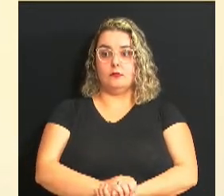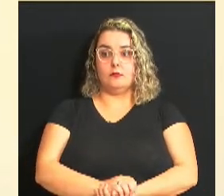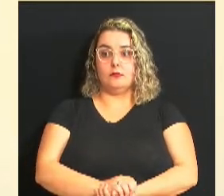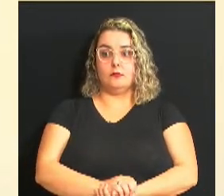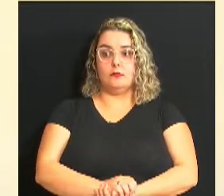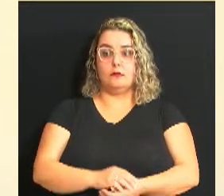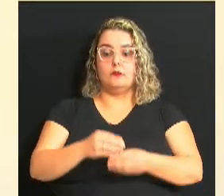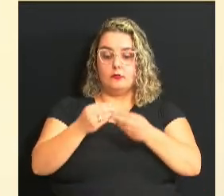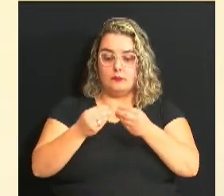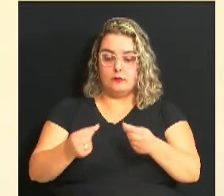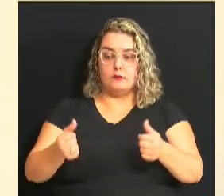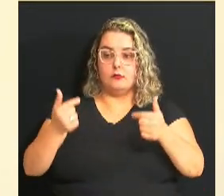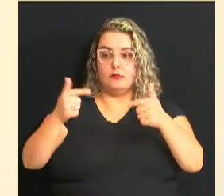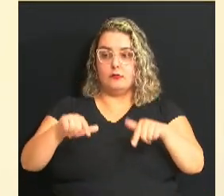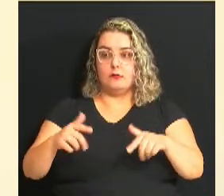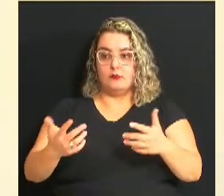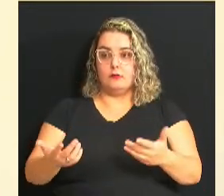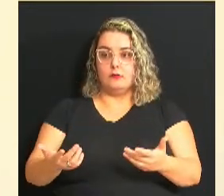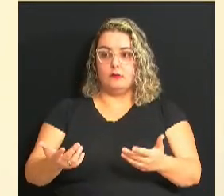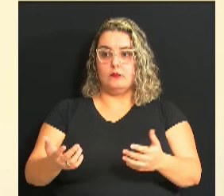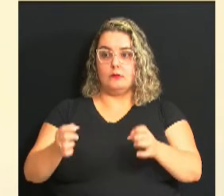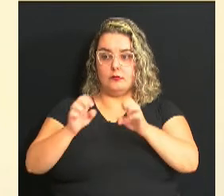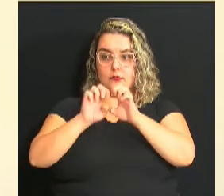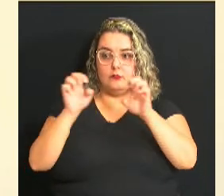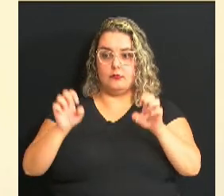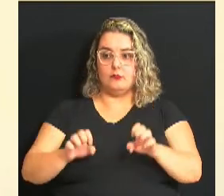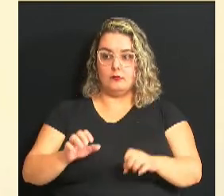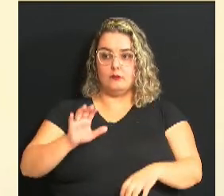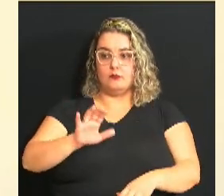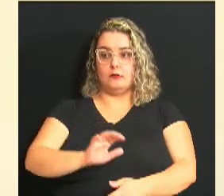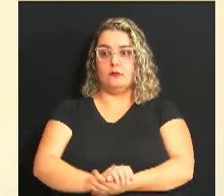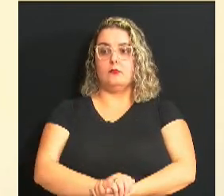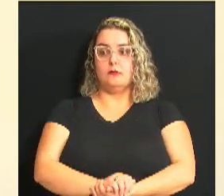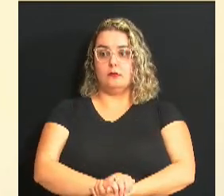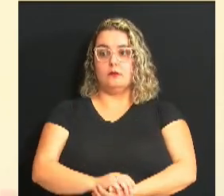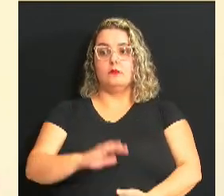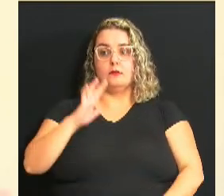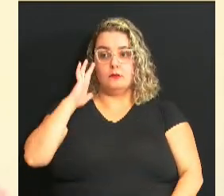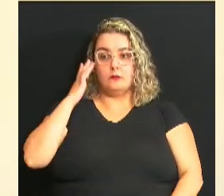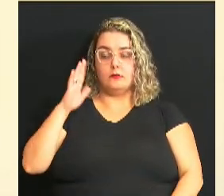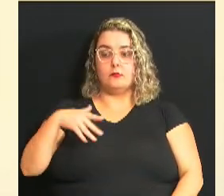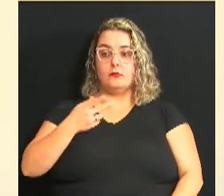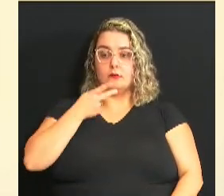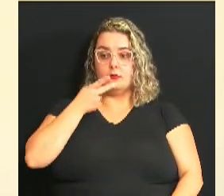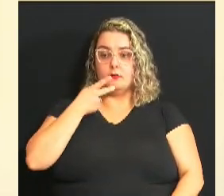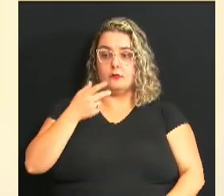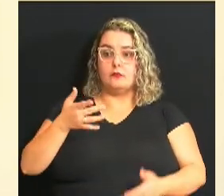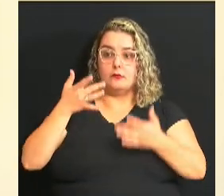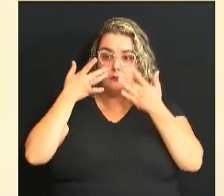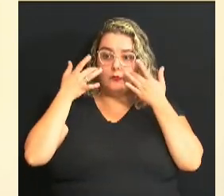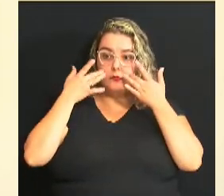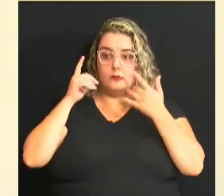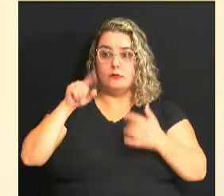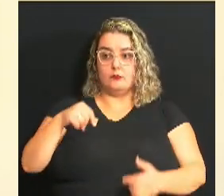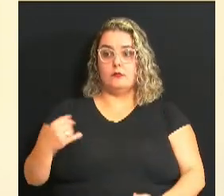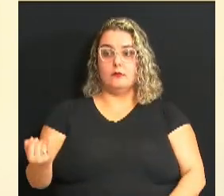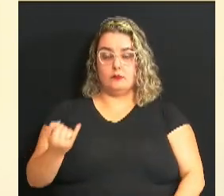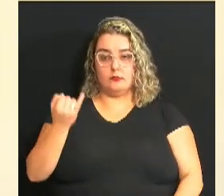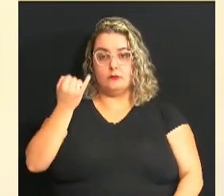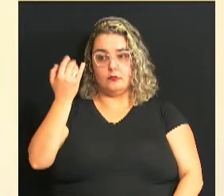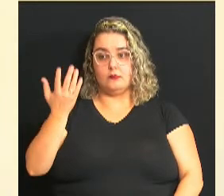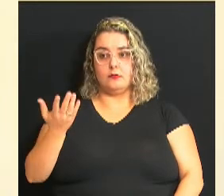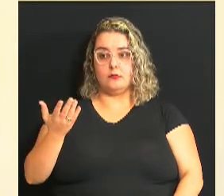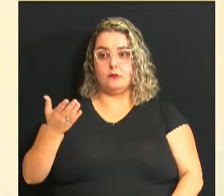deterioração da estrutura que está ali. E acho que quando a gente fala dos teatros, esse é um ponto importante. Entrar